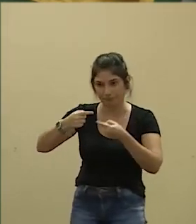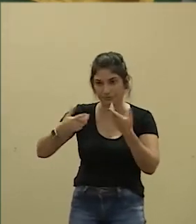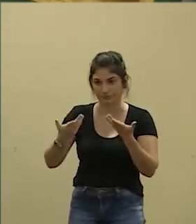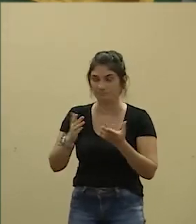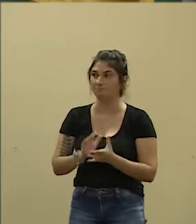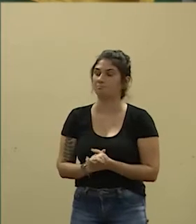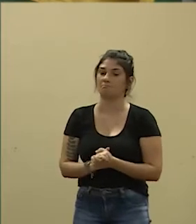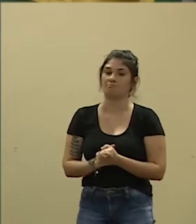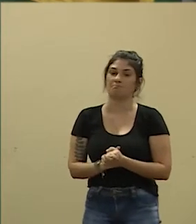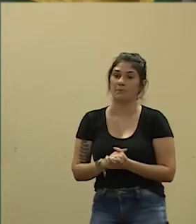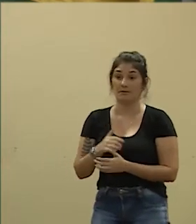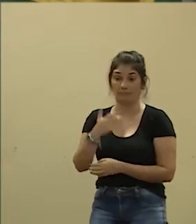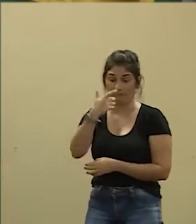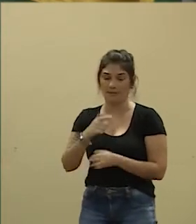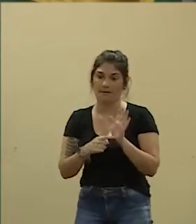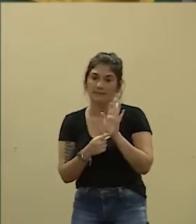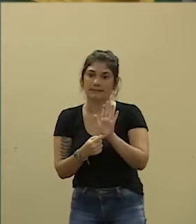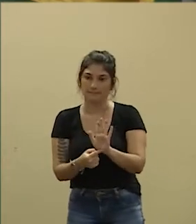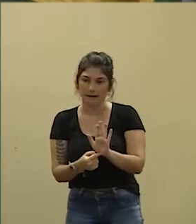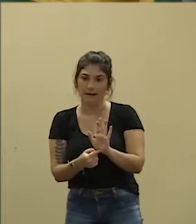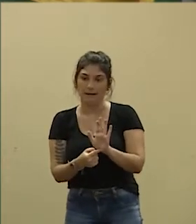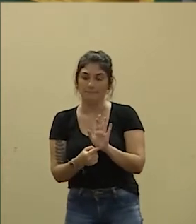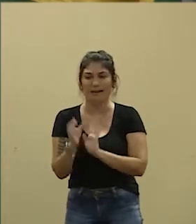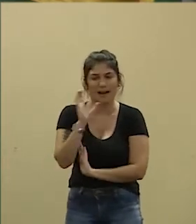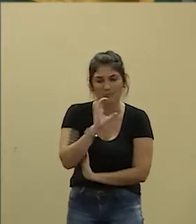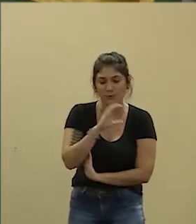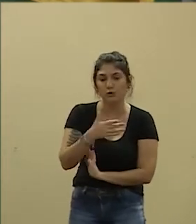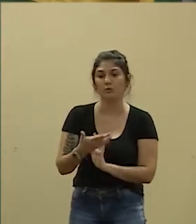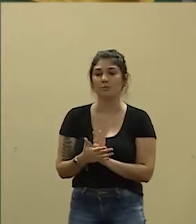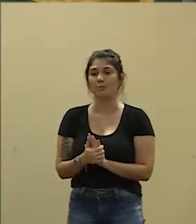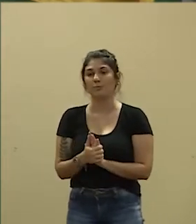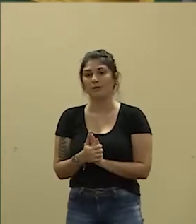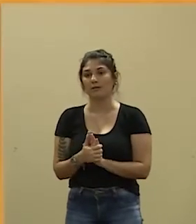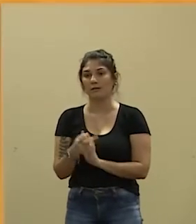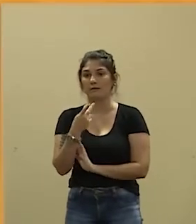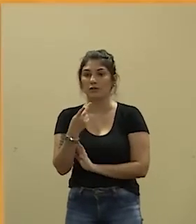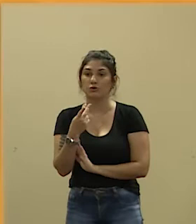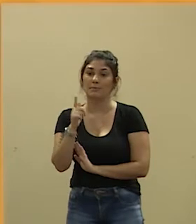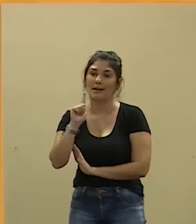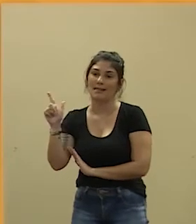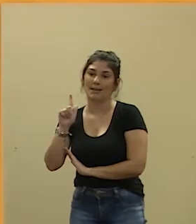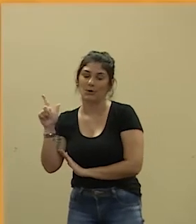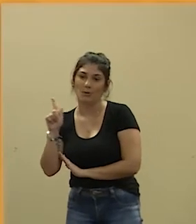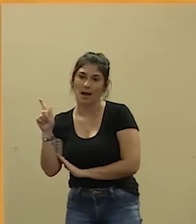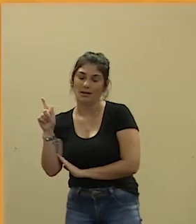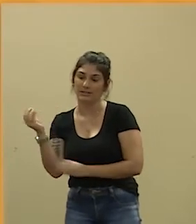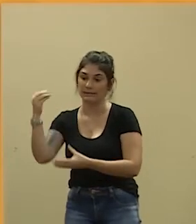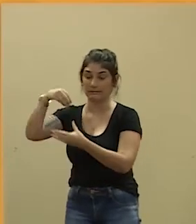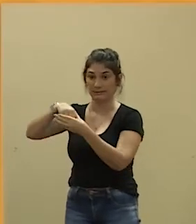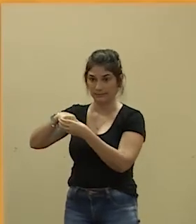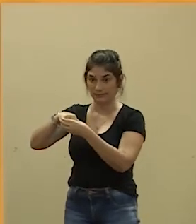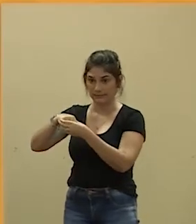vou me apresentar rapidamente aqui né a vai falar hoje sobre a algumas linguagens possíveis dentro da produção